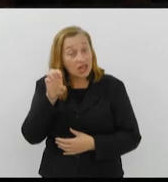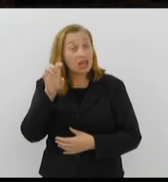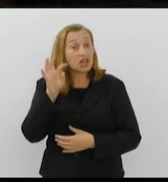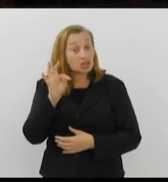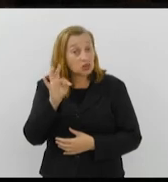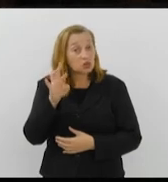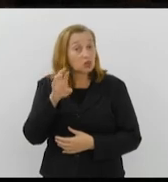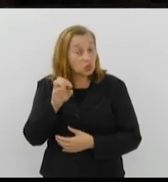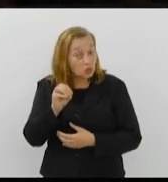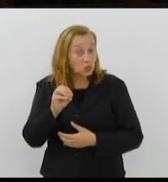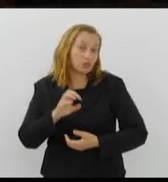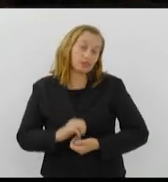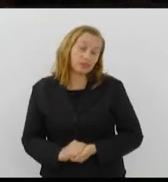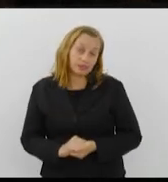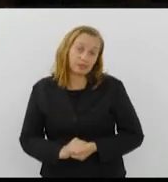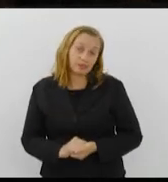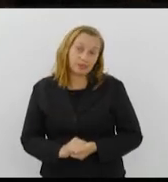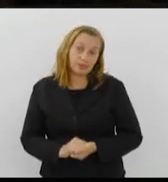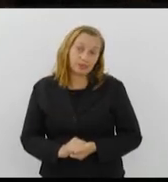do DETRO.